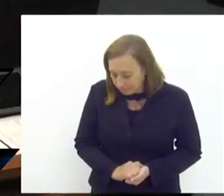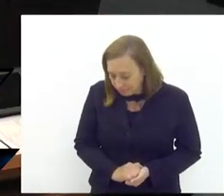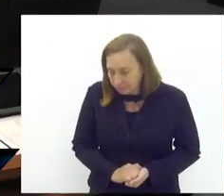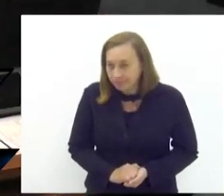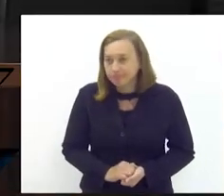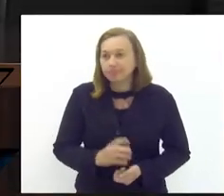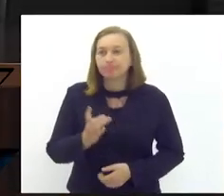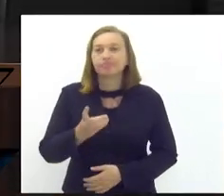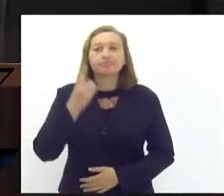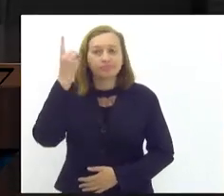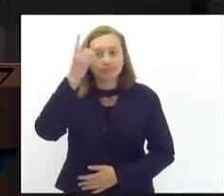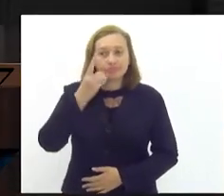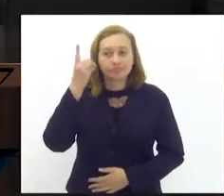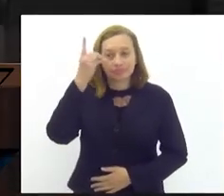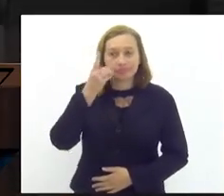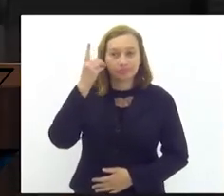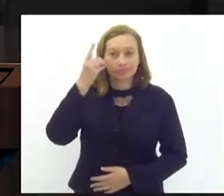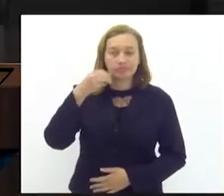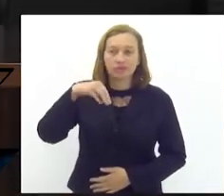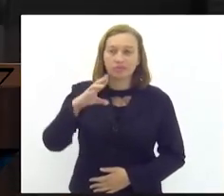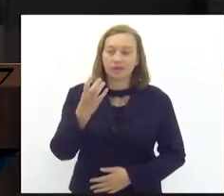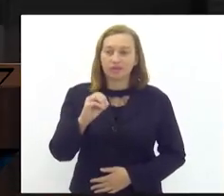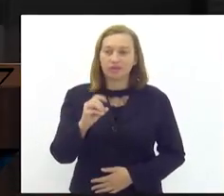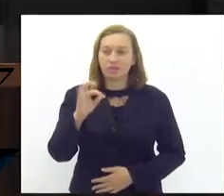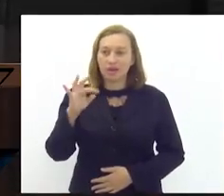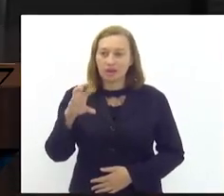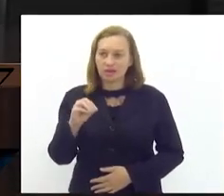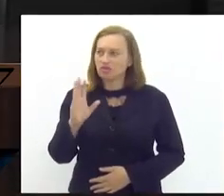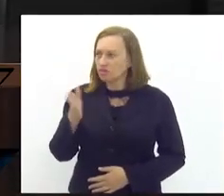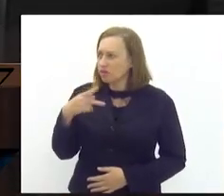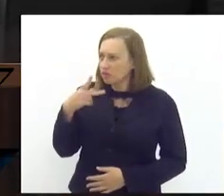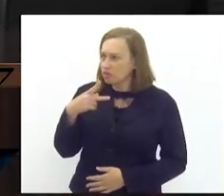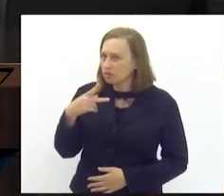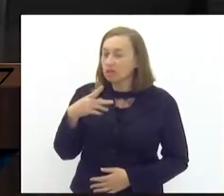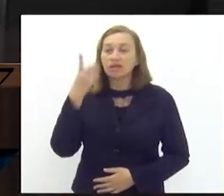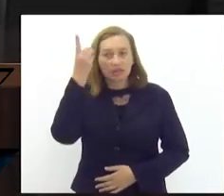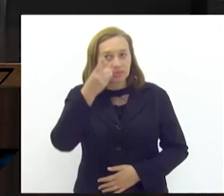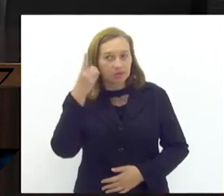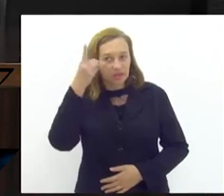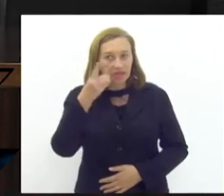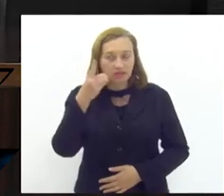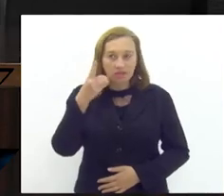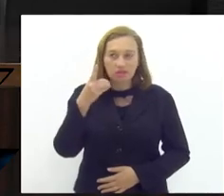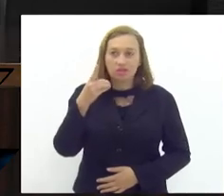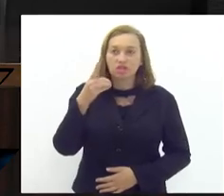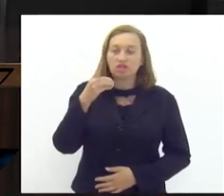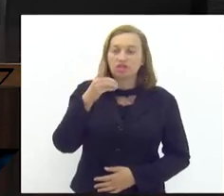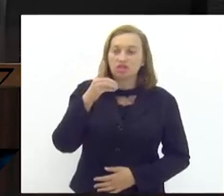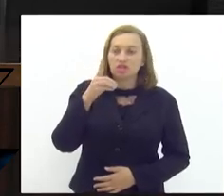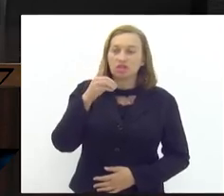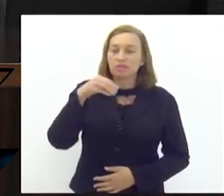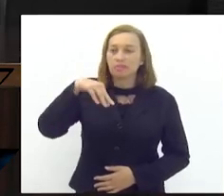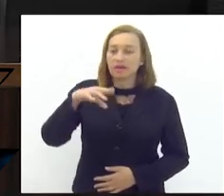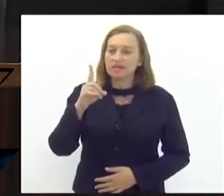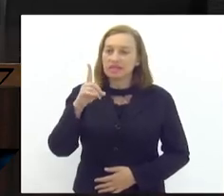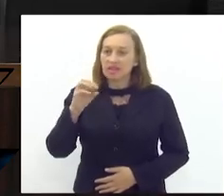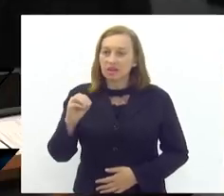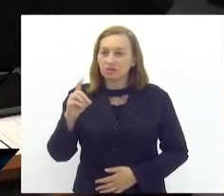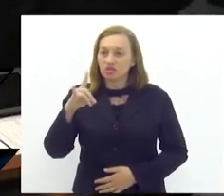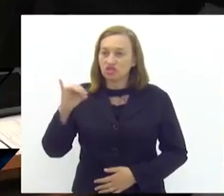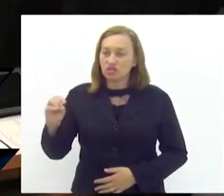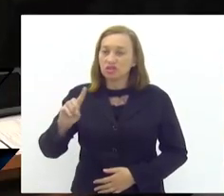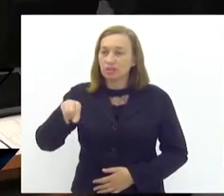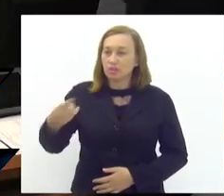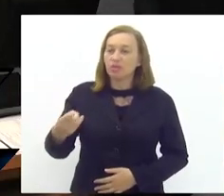Deputado é Márcio Gualberto já falou não Deputado Marcelo Dino e depois Deputado da Dani Boa tarde